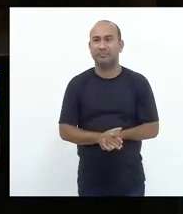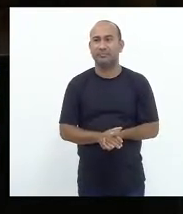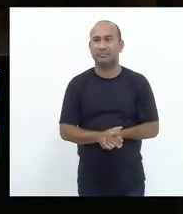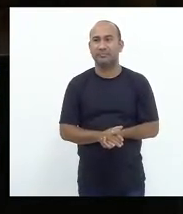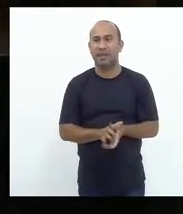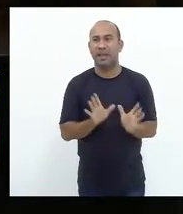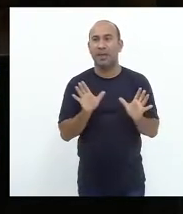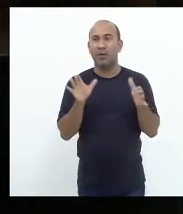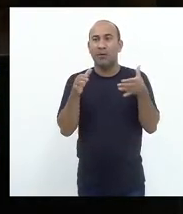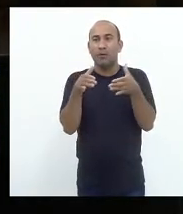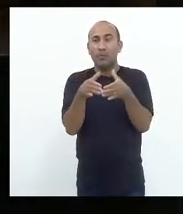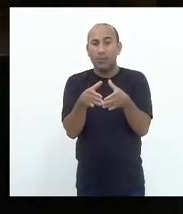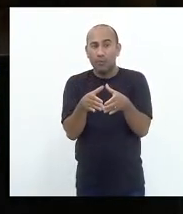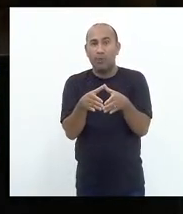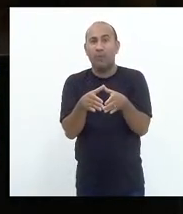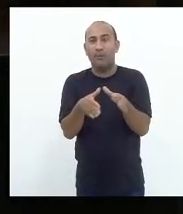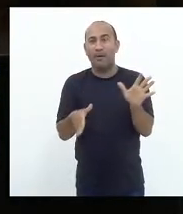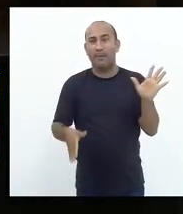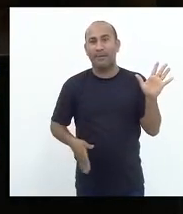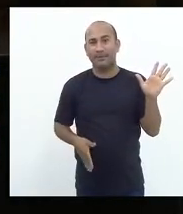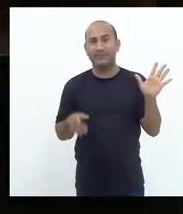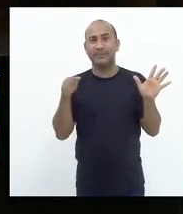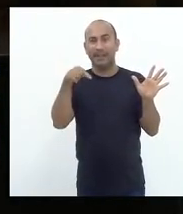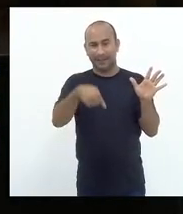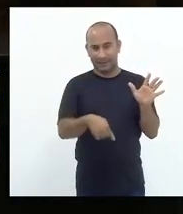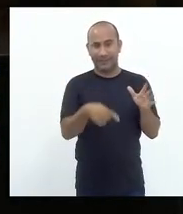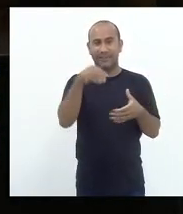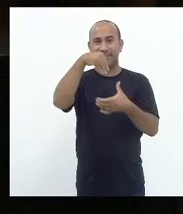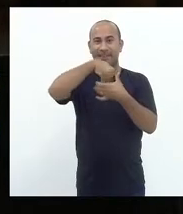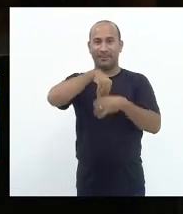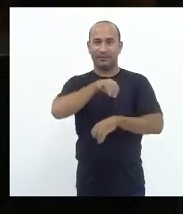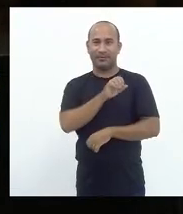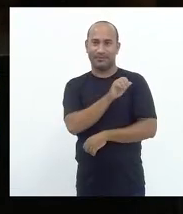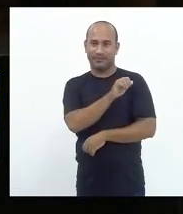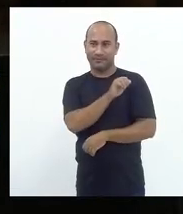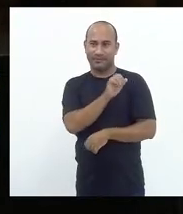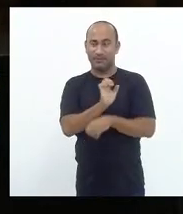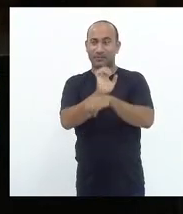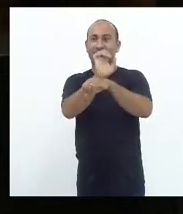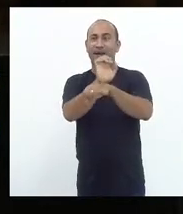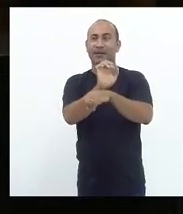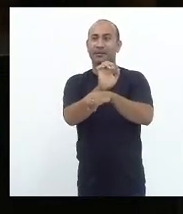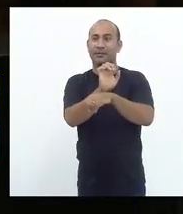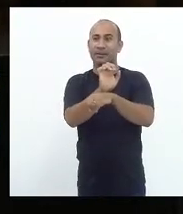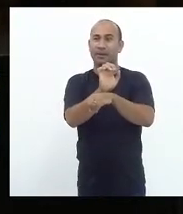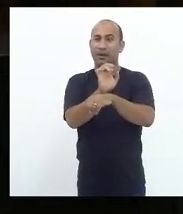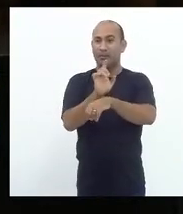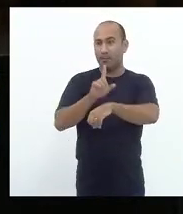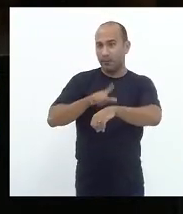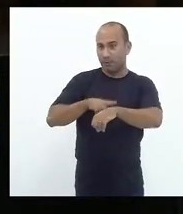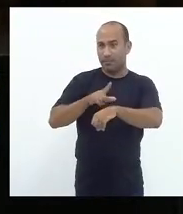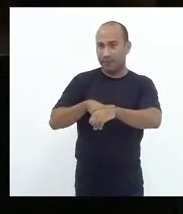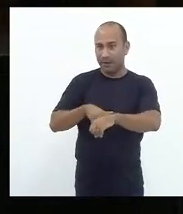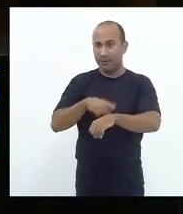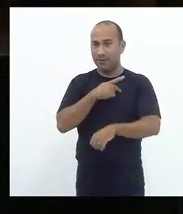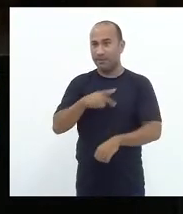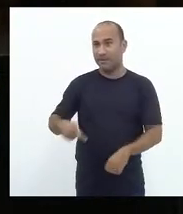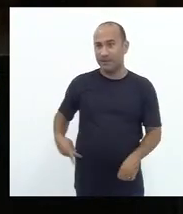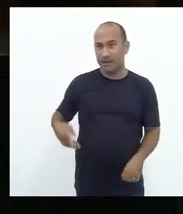àquele grupo de bandidos que aqui estavam no estado. E que no momento que o presidente Jair Messias Bolsonaro